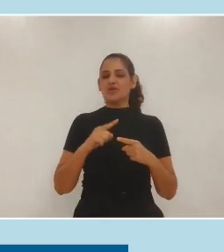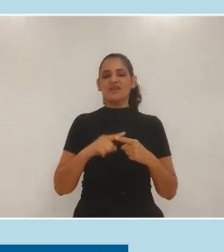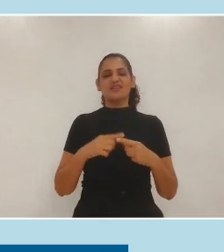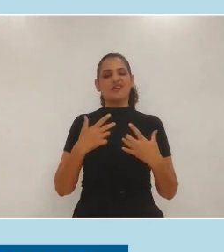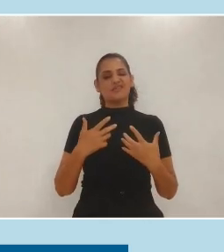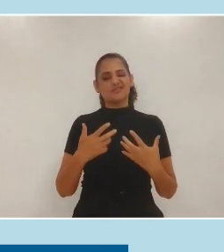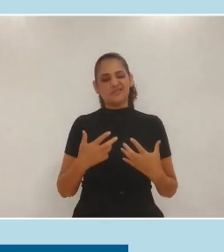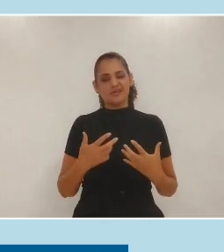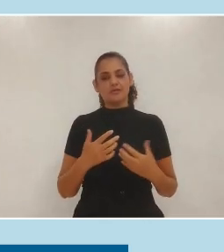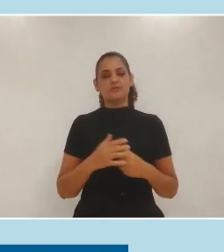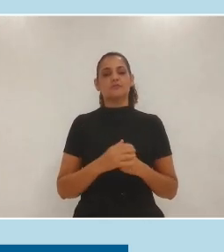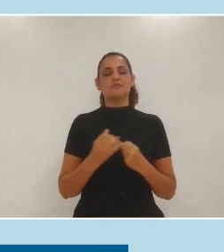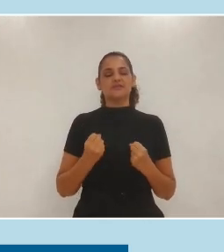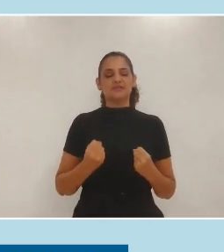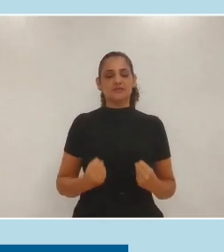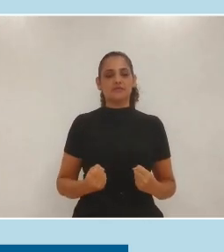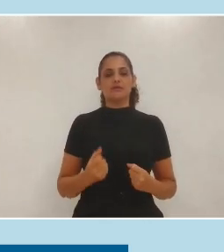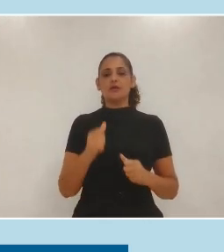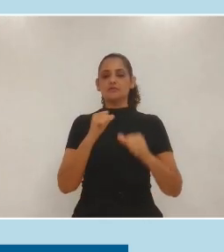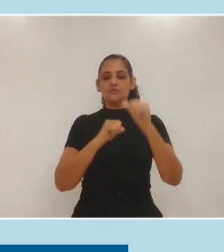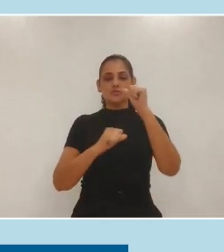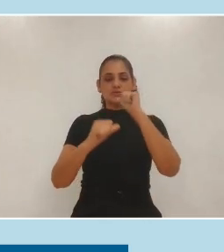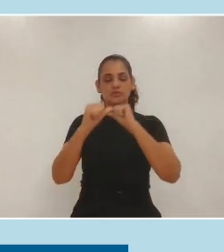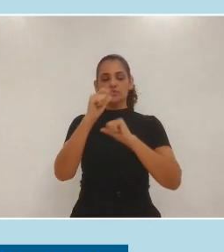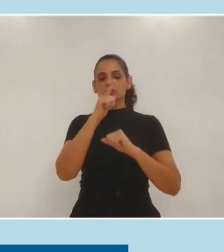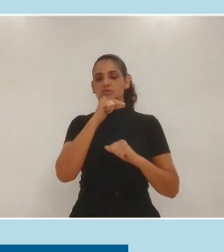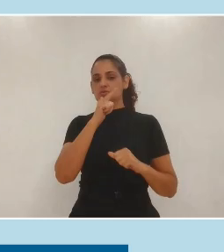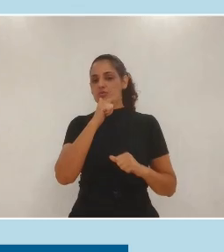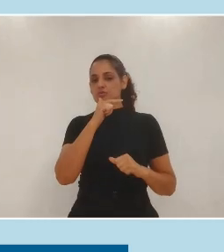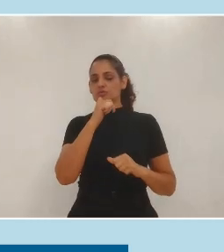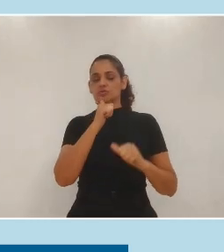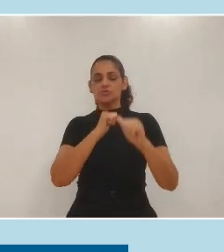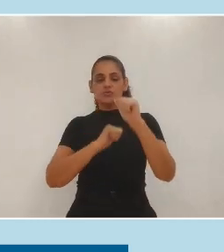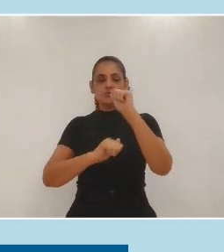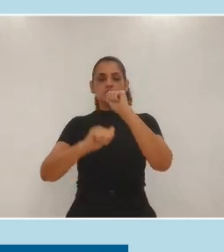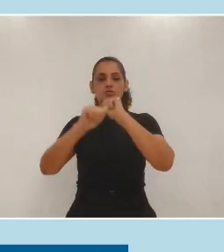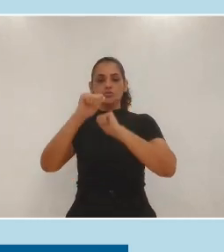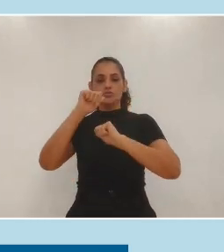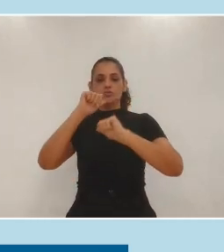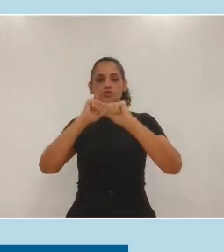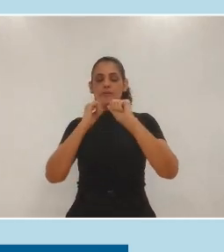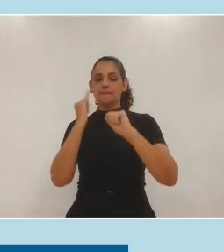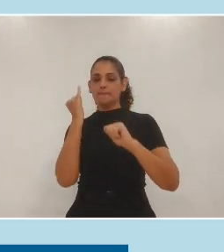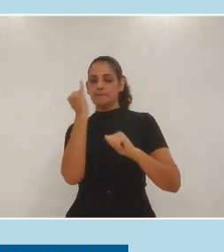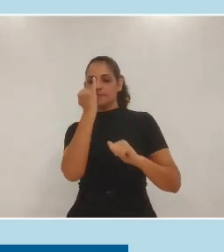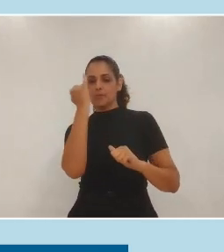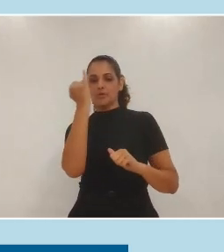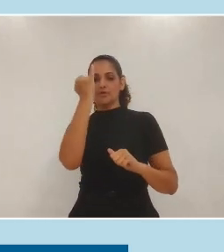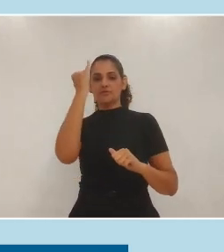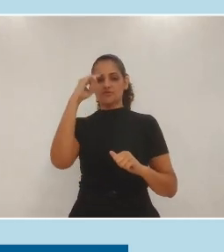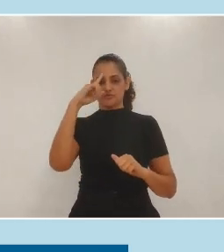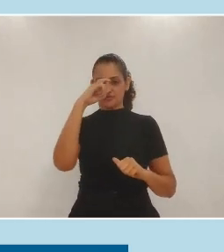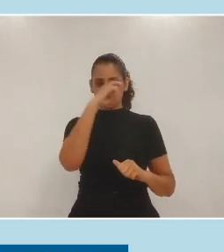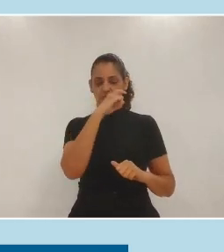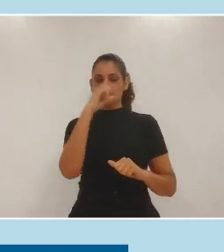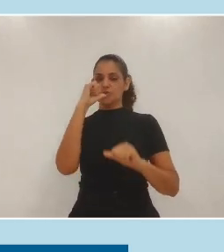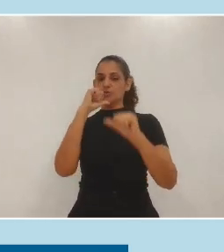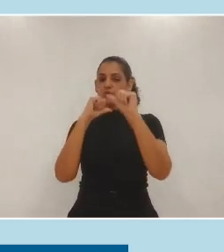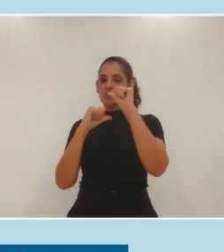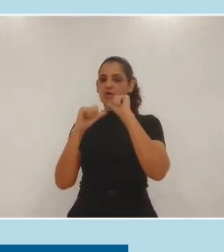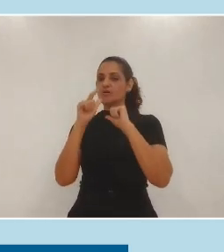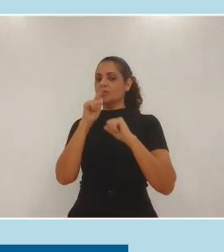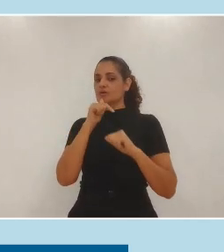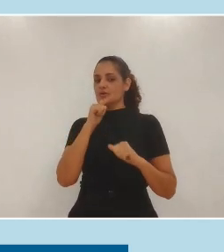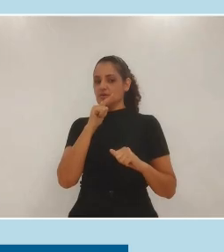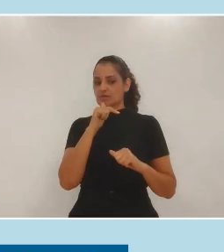A hidratação é muito importante. Eu tenho muita dificuldade em beber água, mas aí o meu amor, o meu Daniel, ele